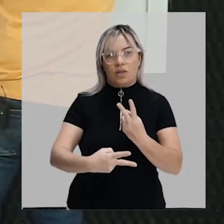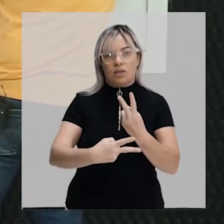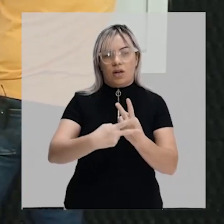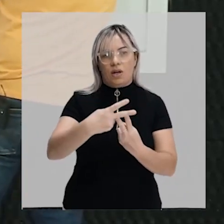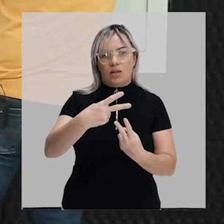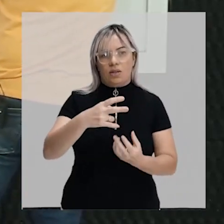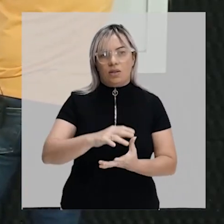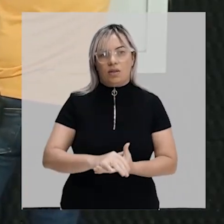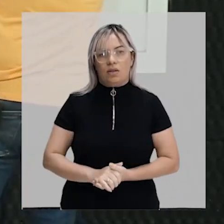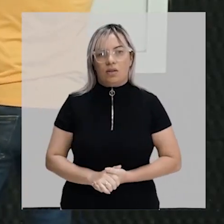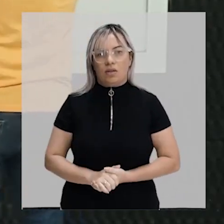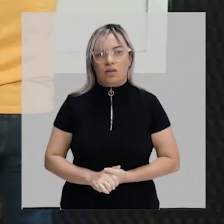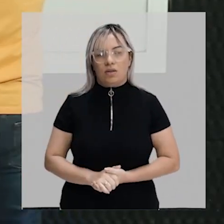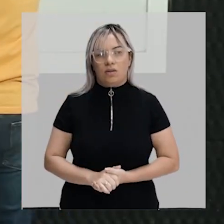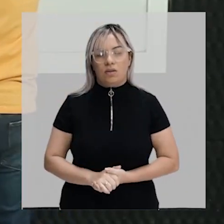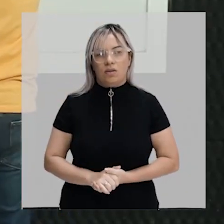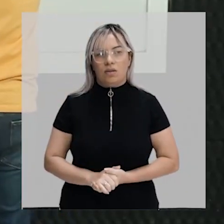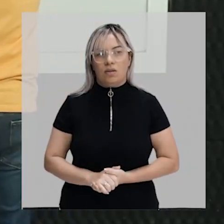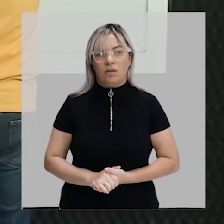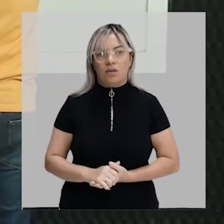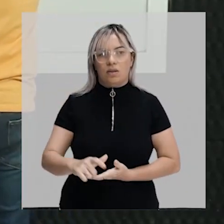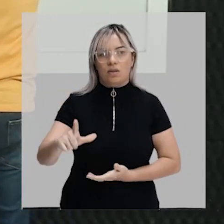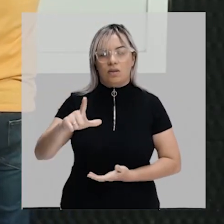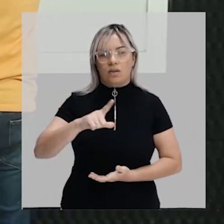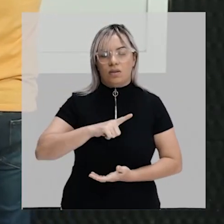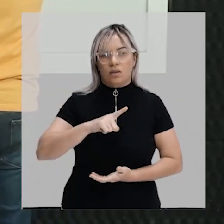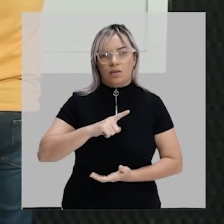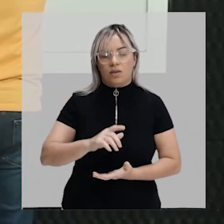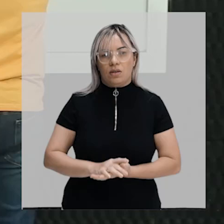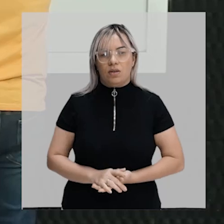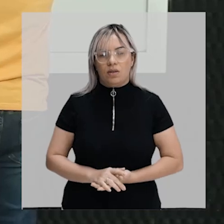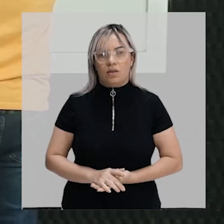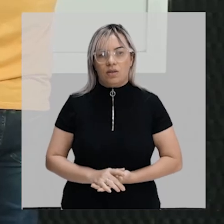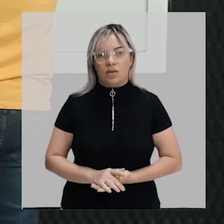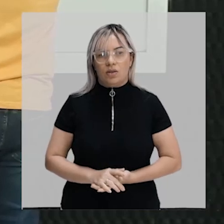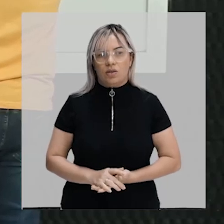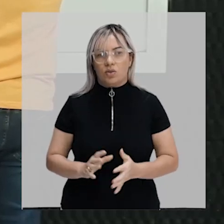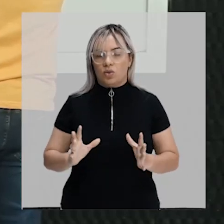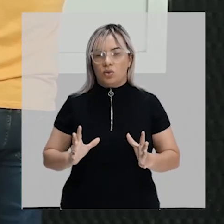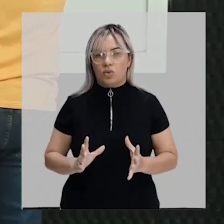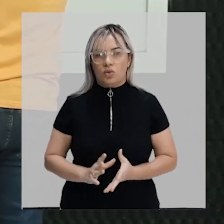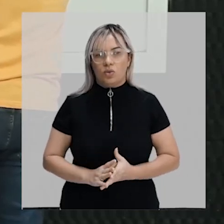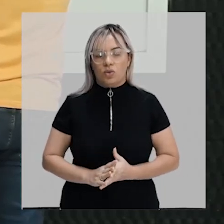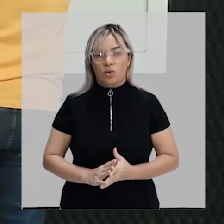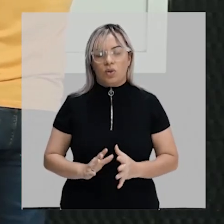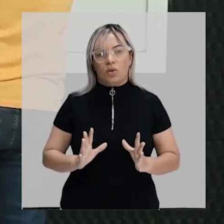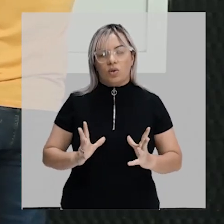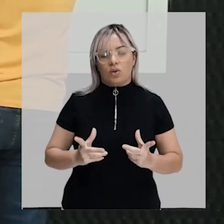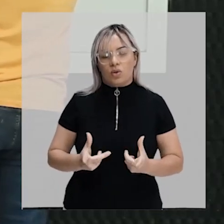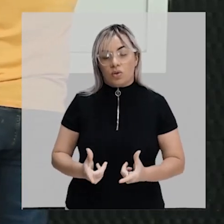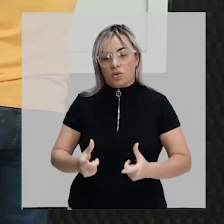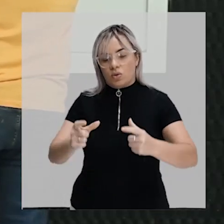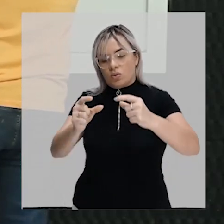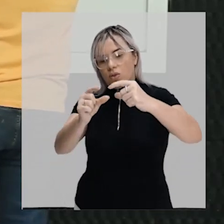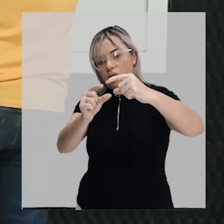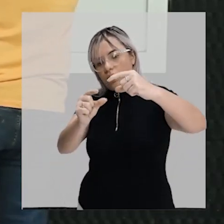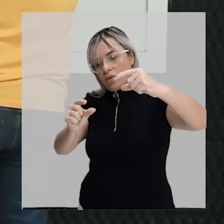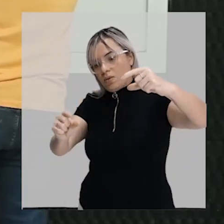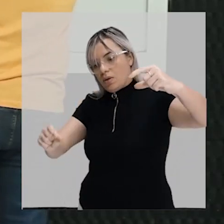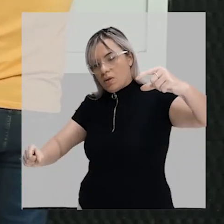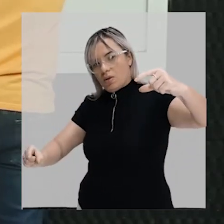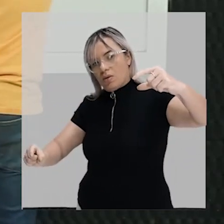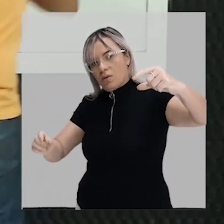que os elementos os elementos da Diagonal